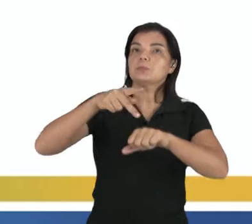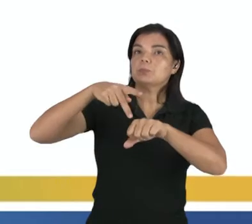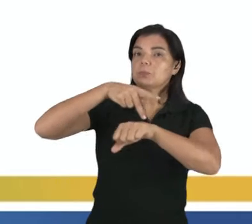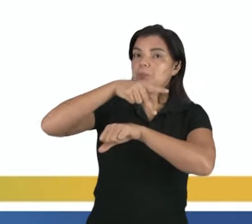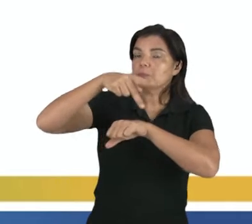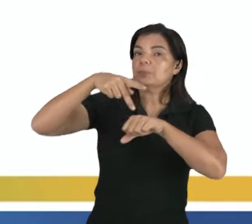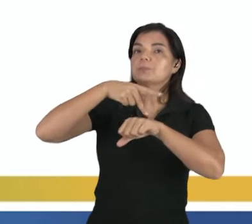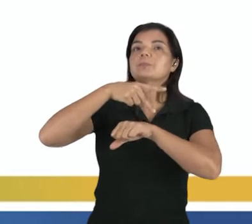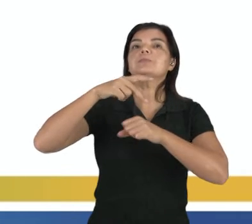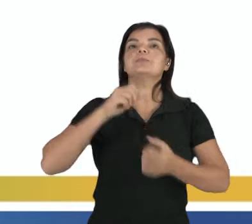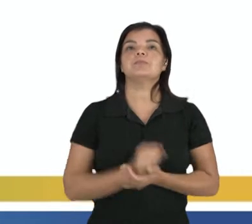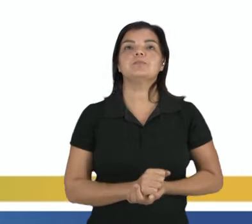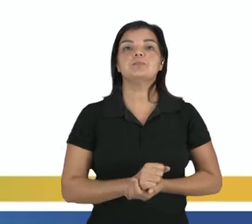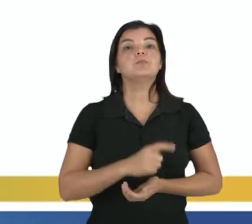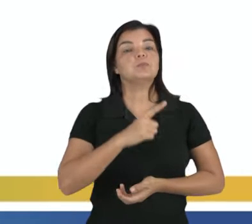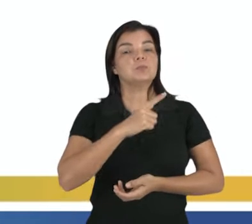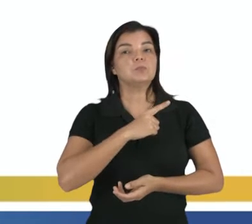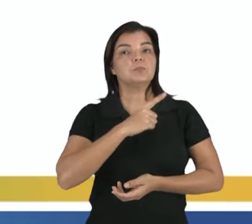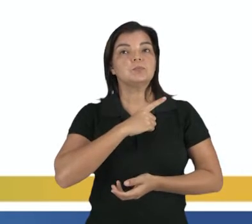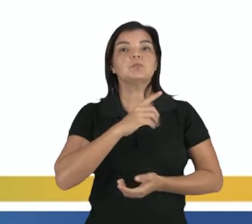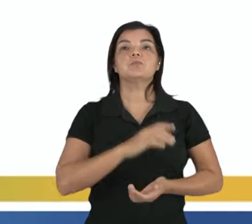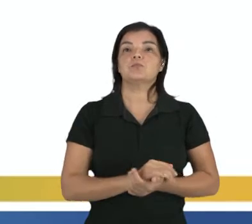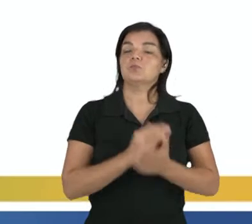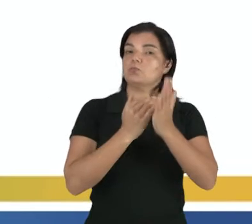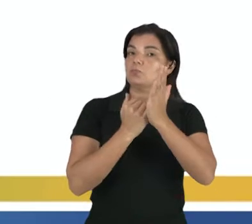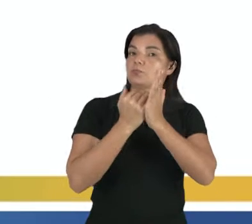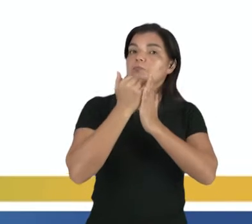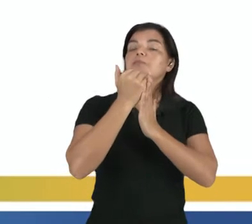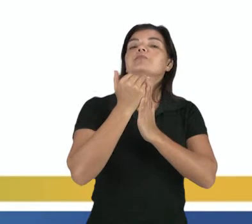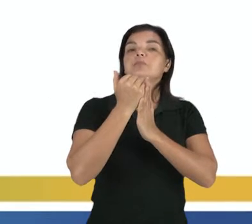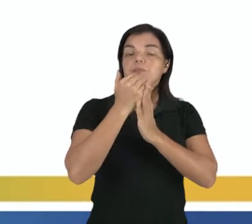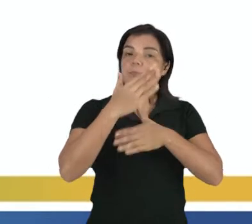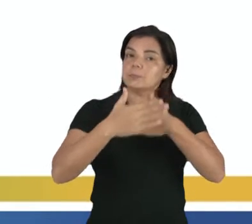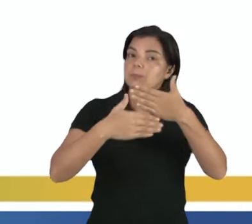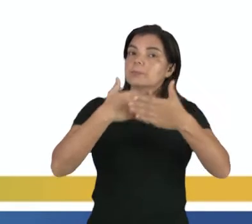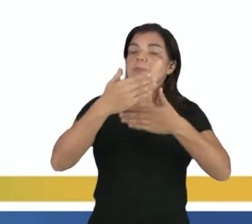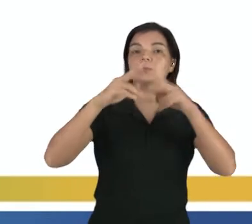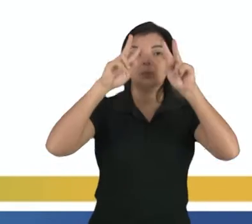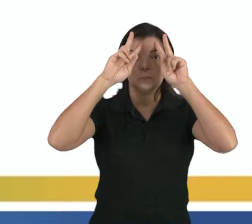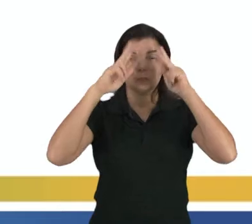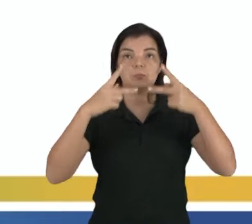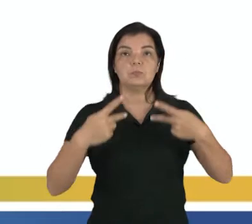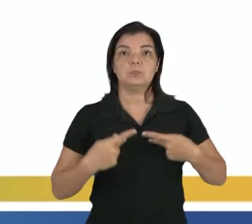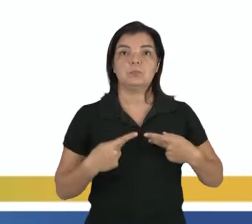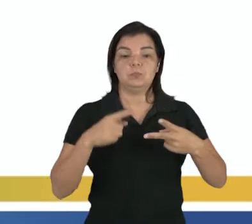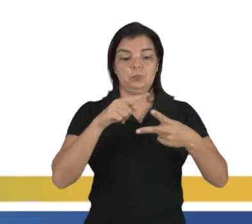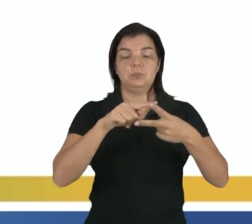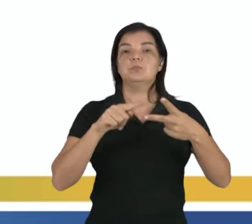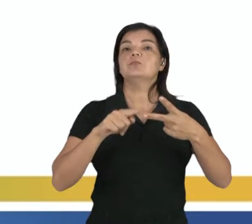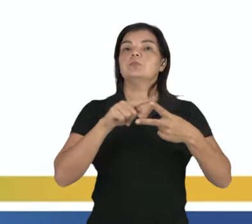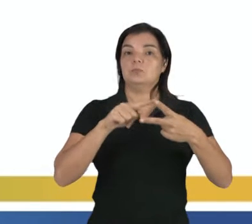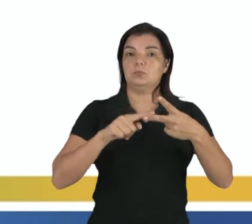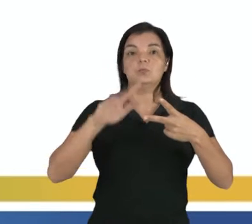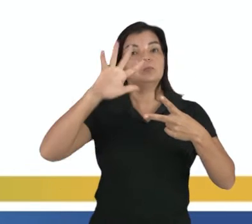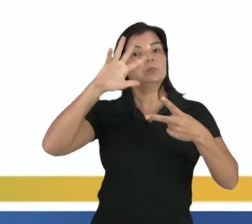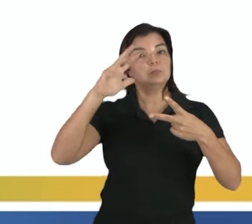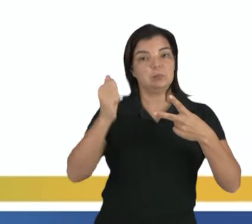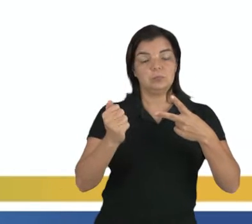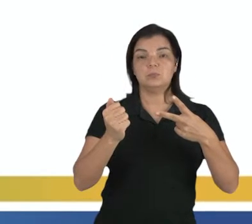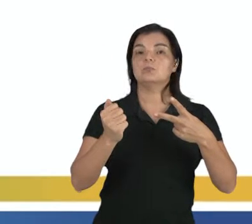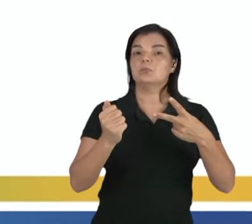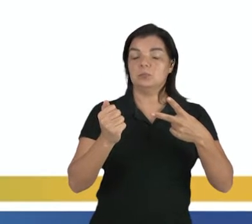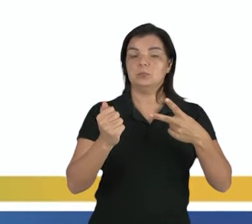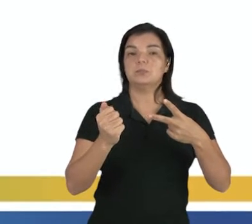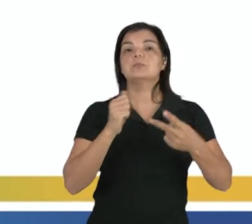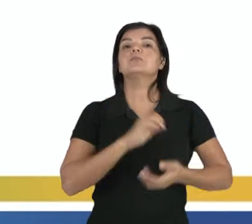países que têm o menor índice de desenvolvimento humano, 2 estão na África, 2 ou 3